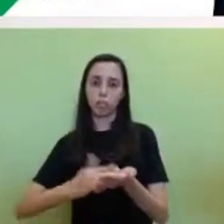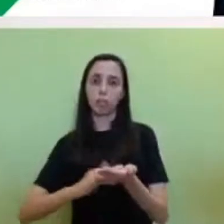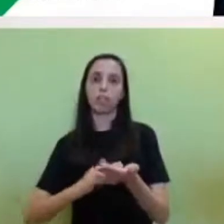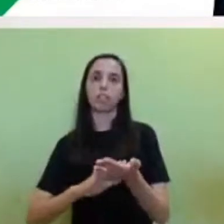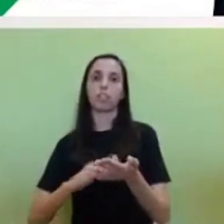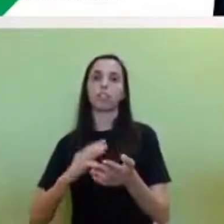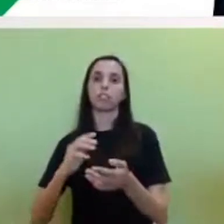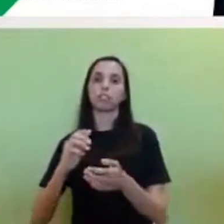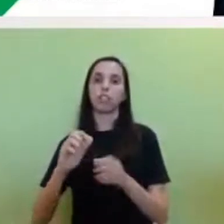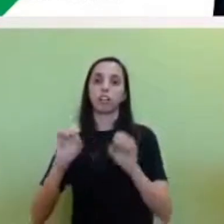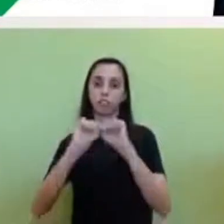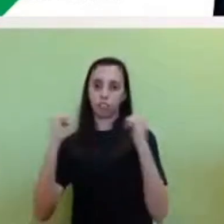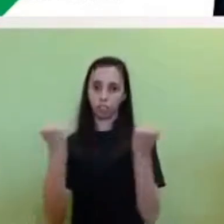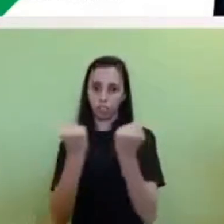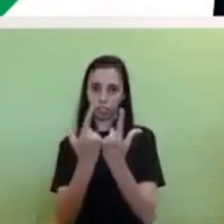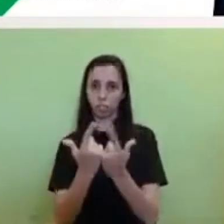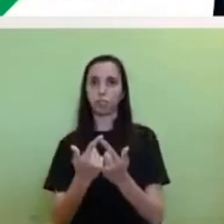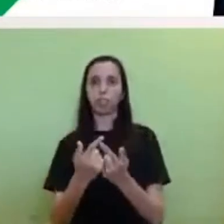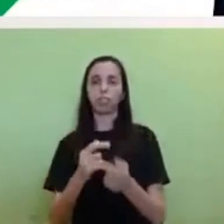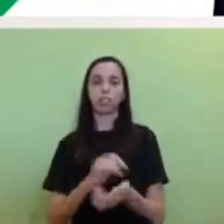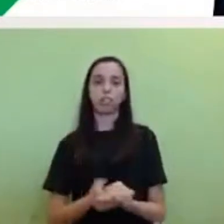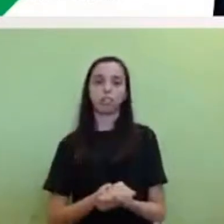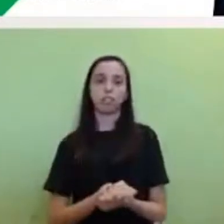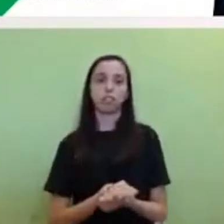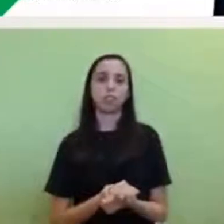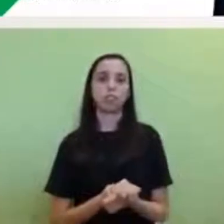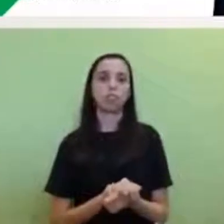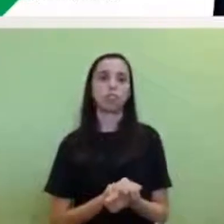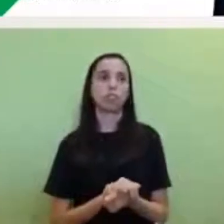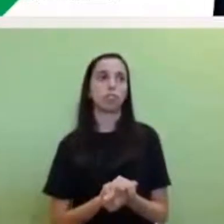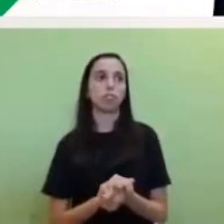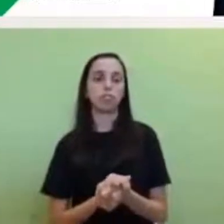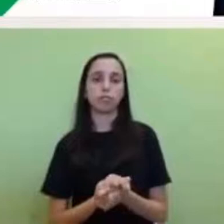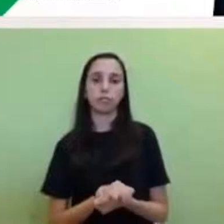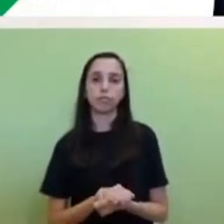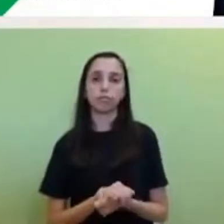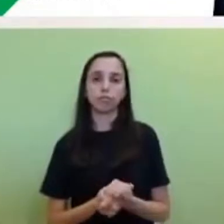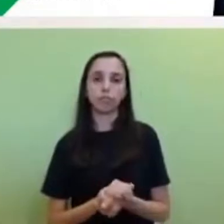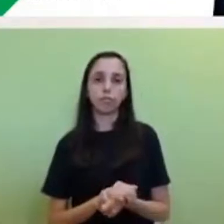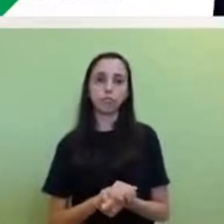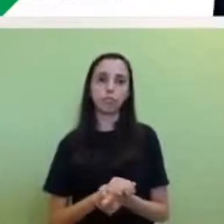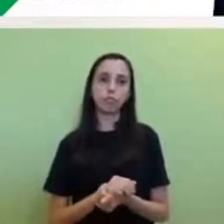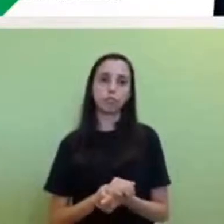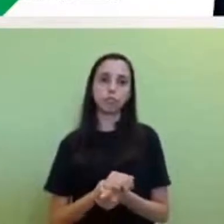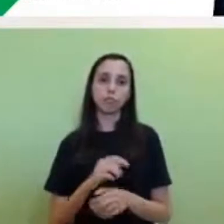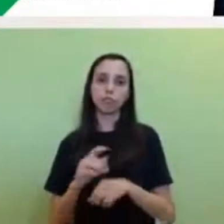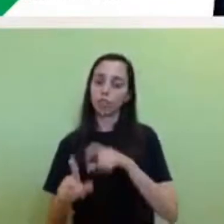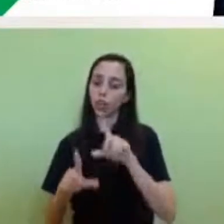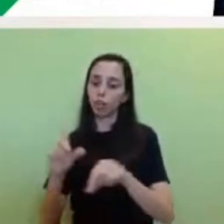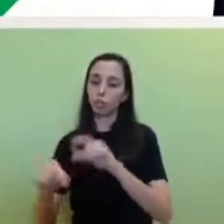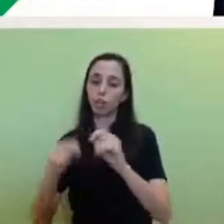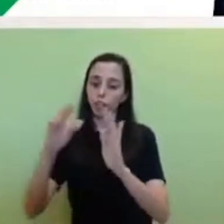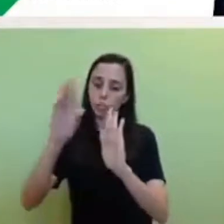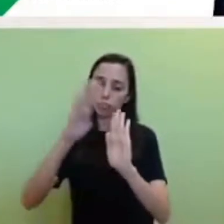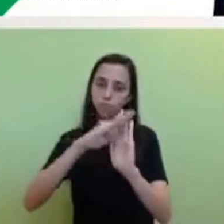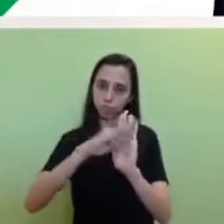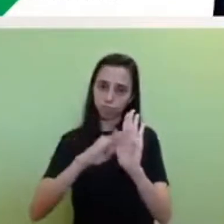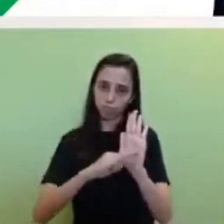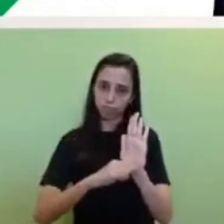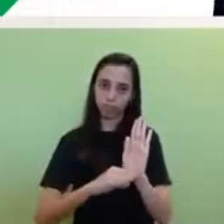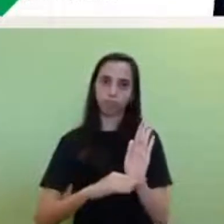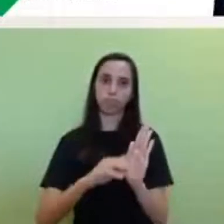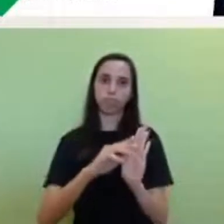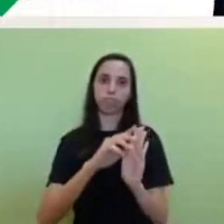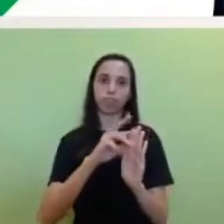E aí eu fiz a atividade que eu propus, eu também fiz. Eu peguei várias atas de sessões da Assembleia